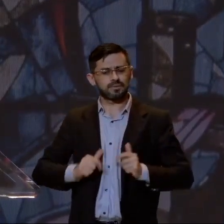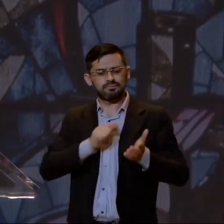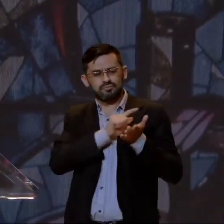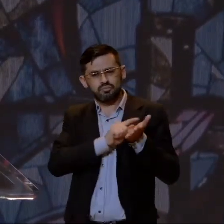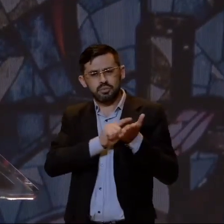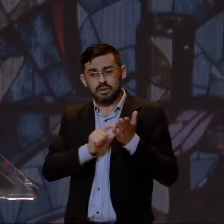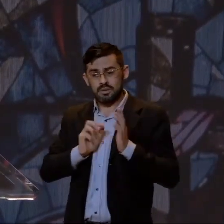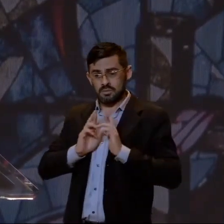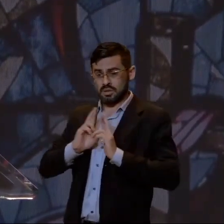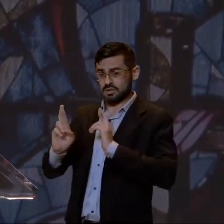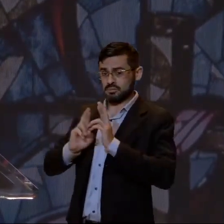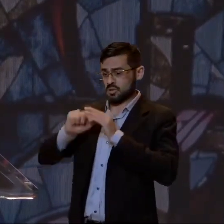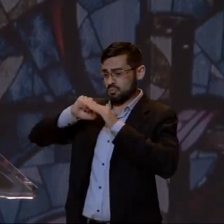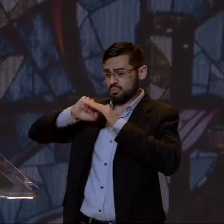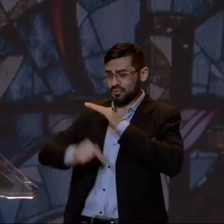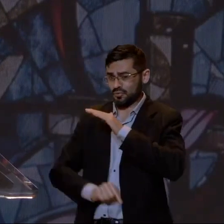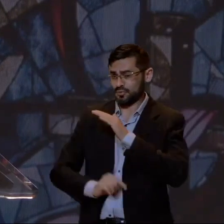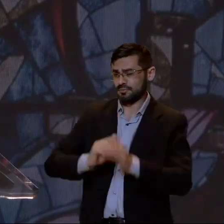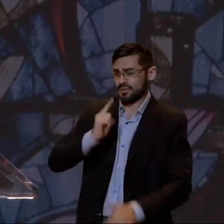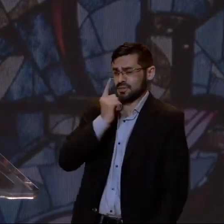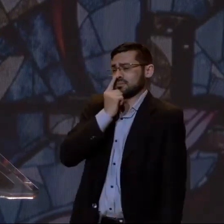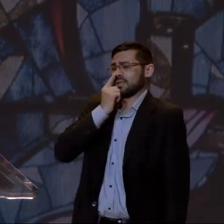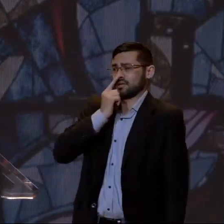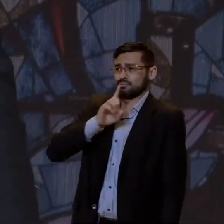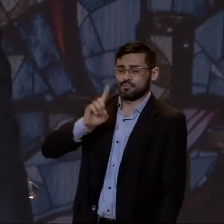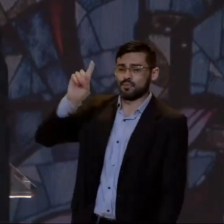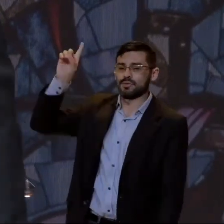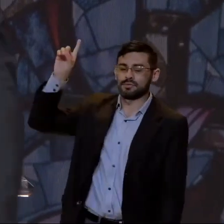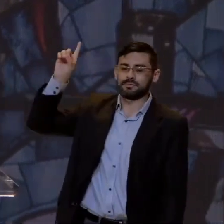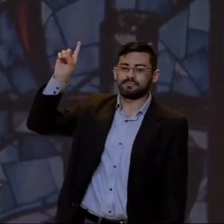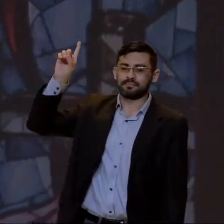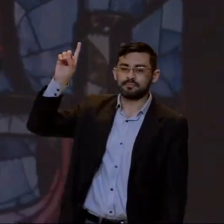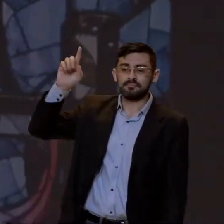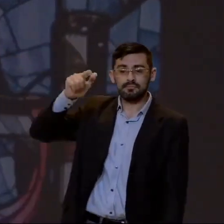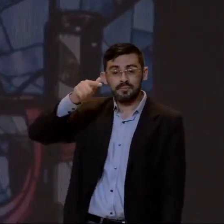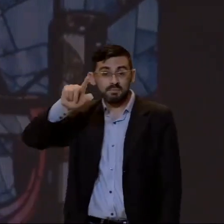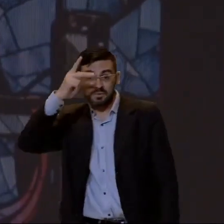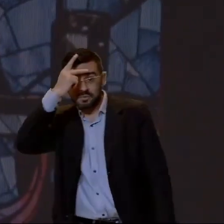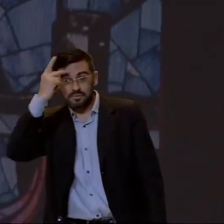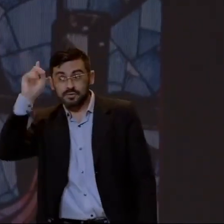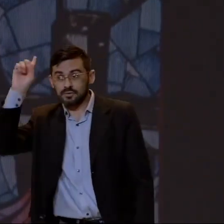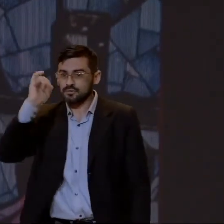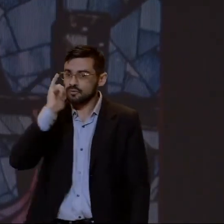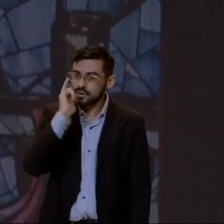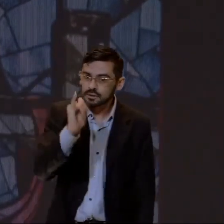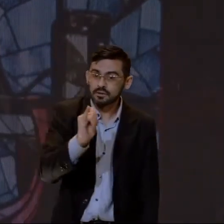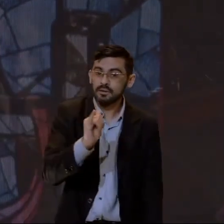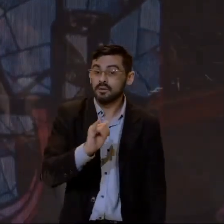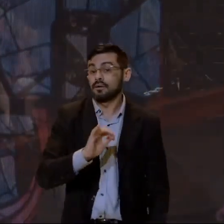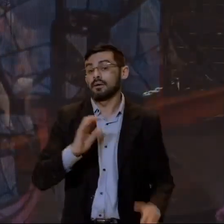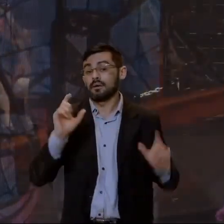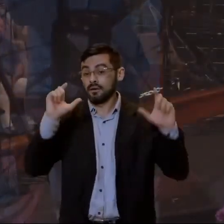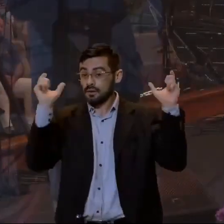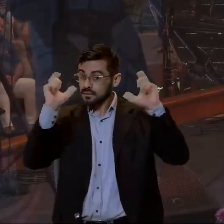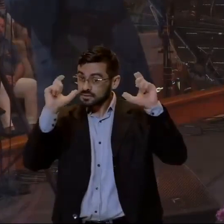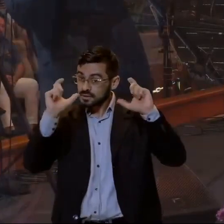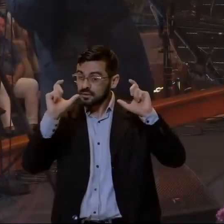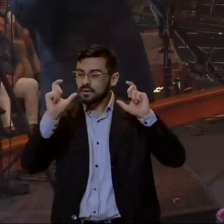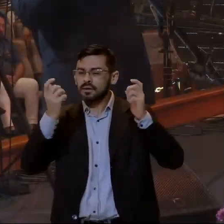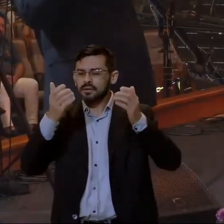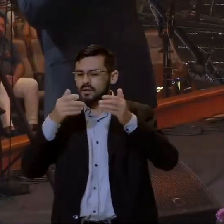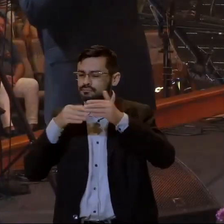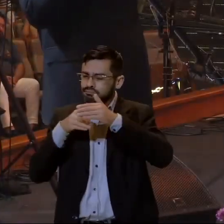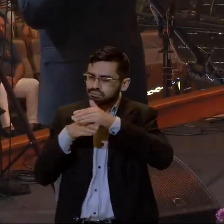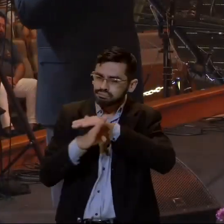um relacionamento mais profundo, mais íntimo comigo. Para outros Ele está dizendo: ei, eu quero entrar